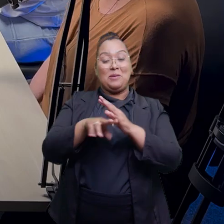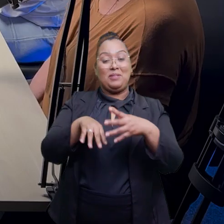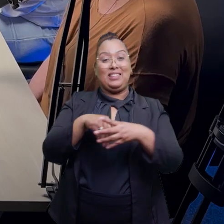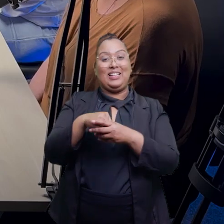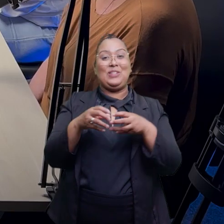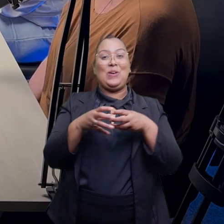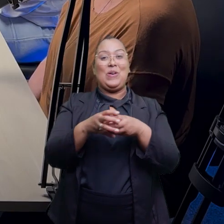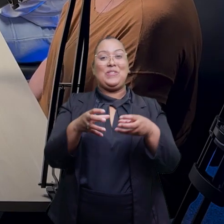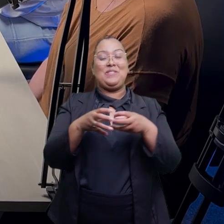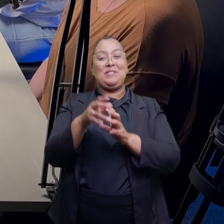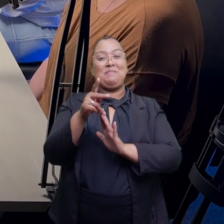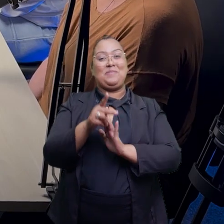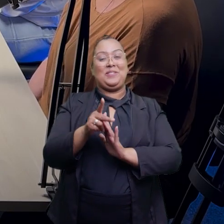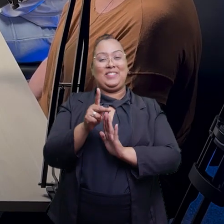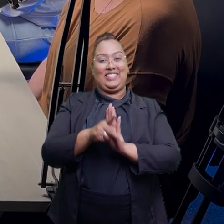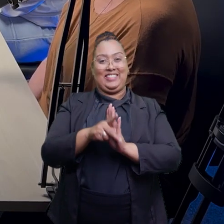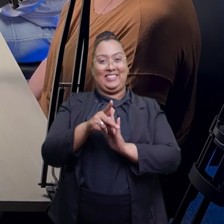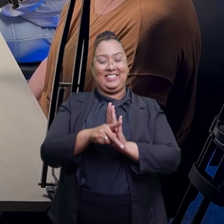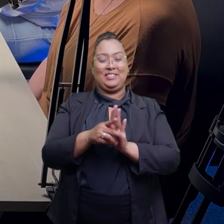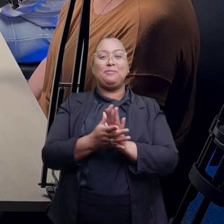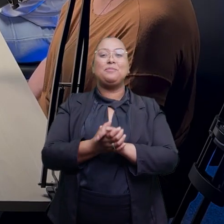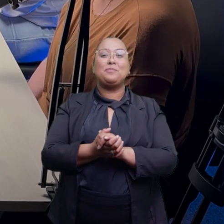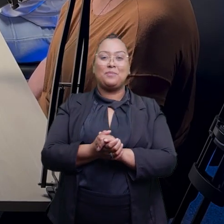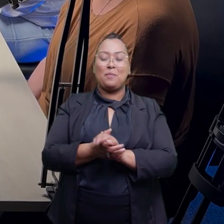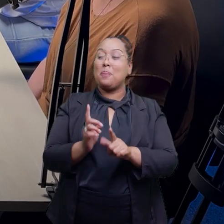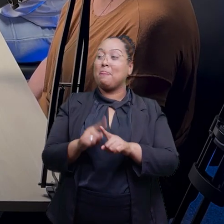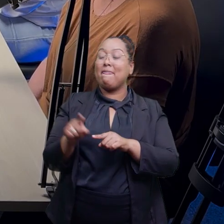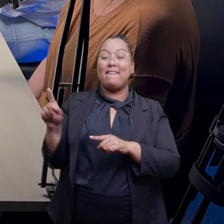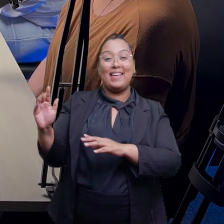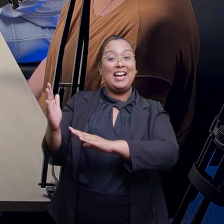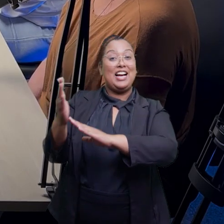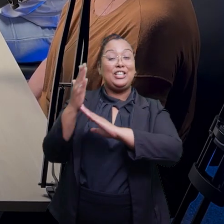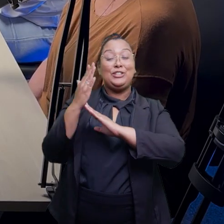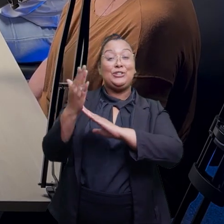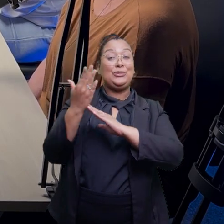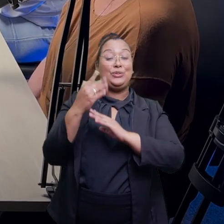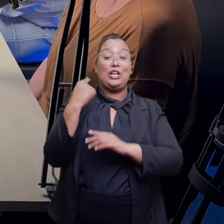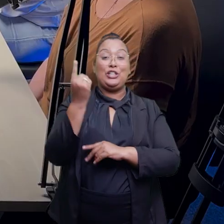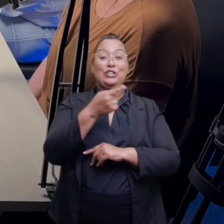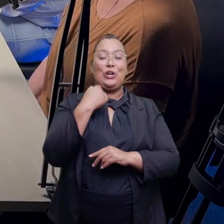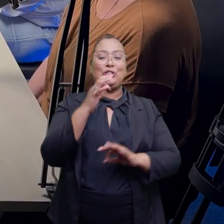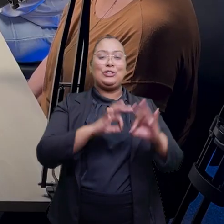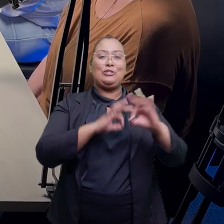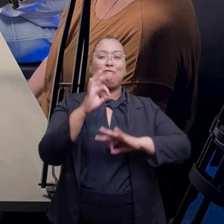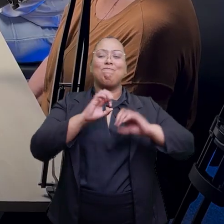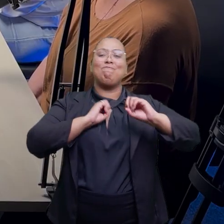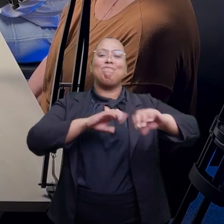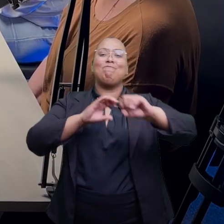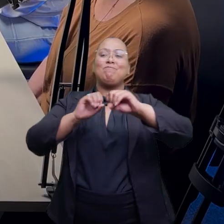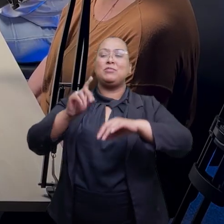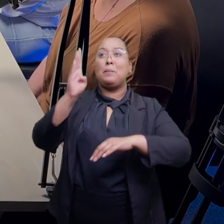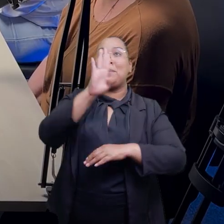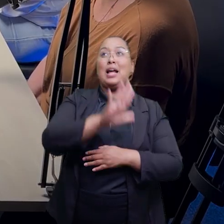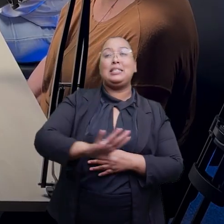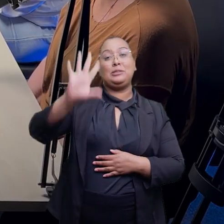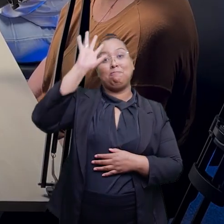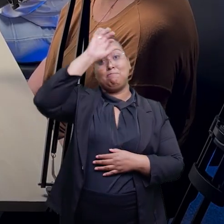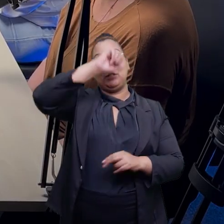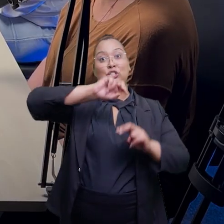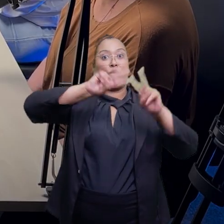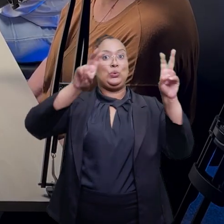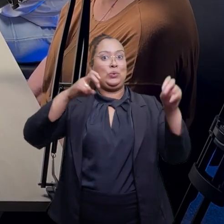Conviver, né? Porque isso ajuda muito a gente a construir uma nova cultura de adoção no